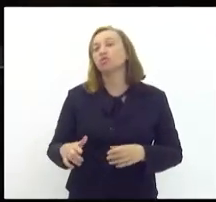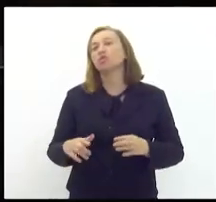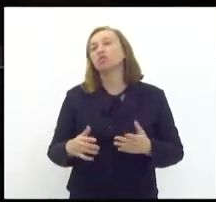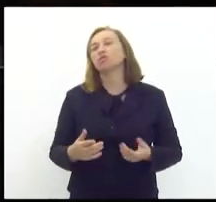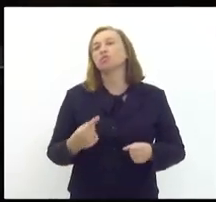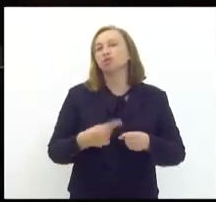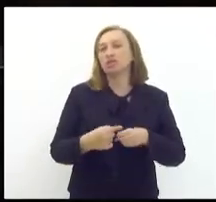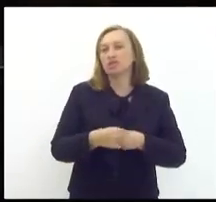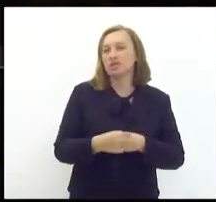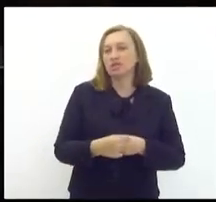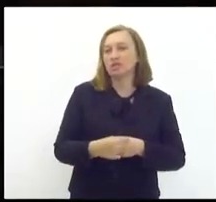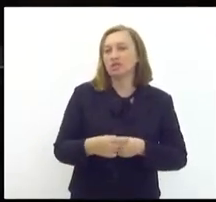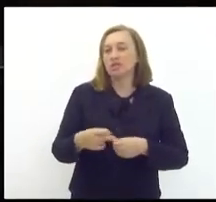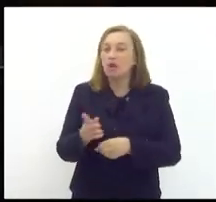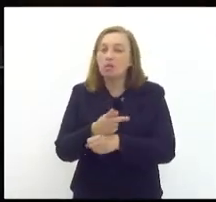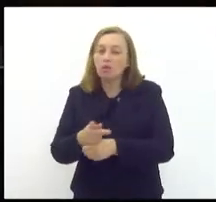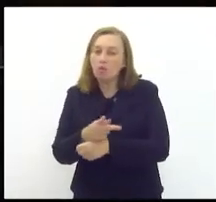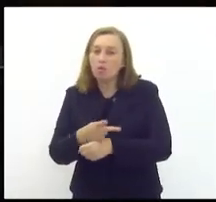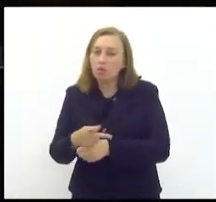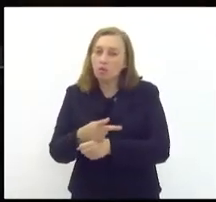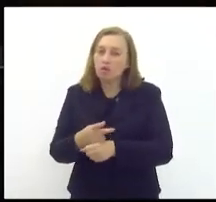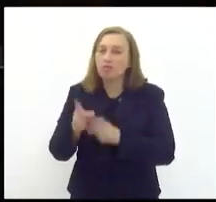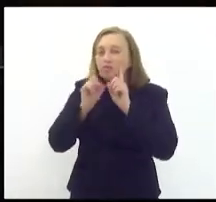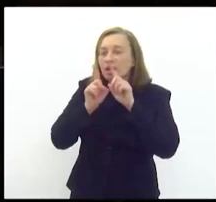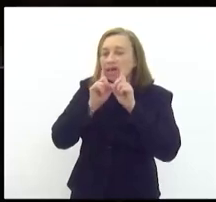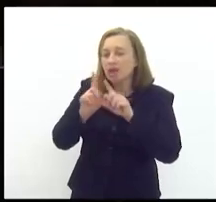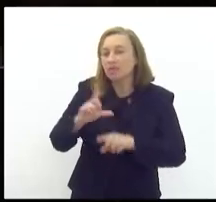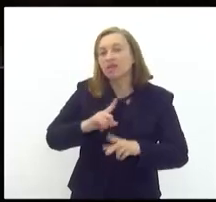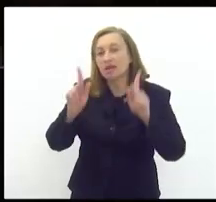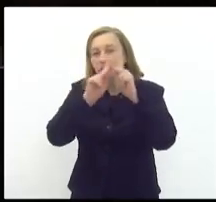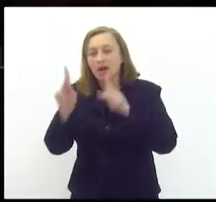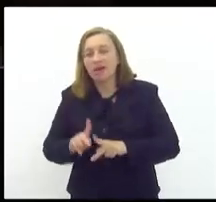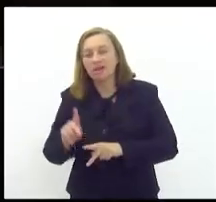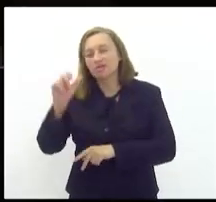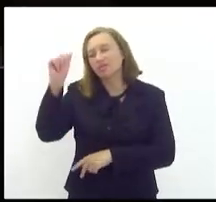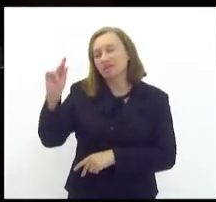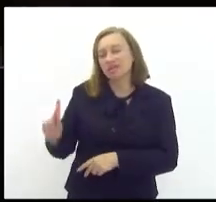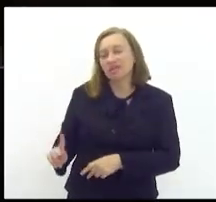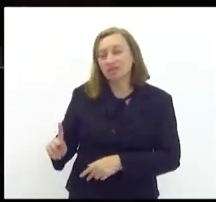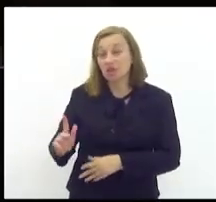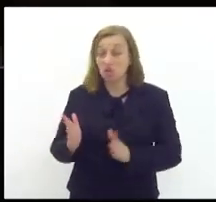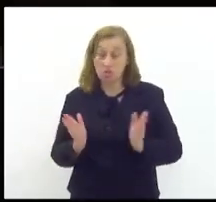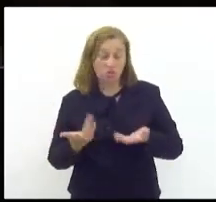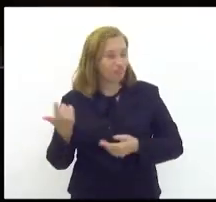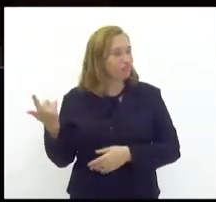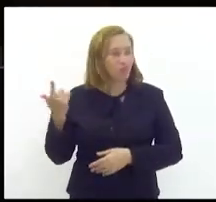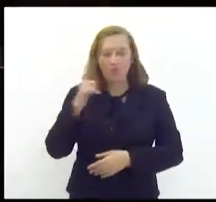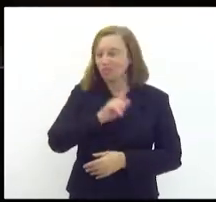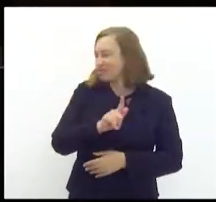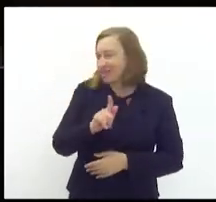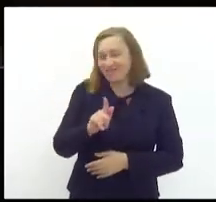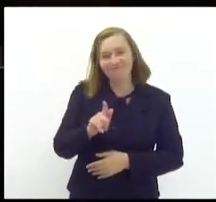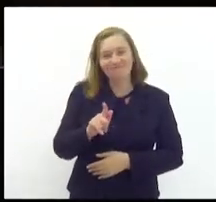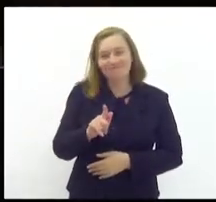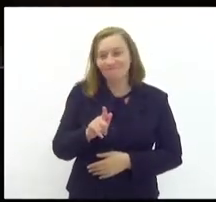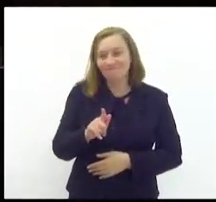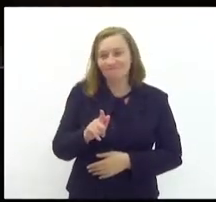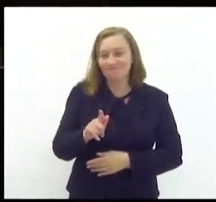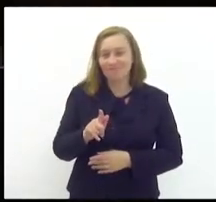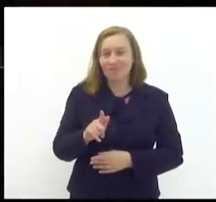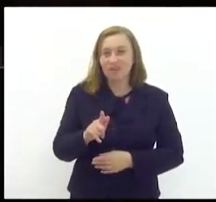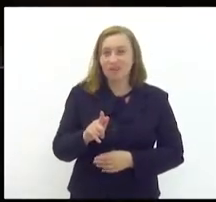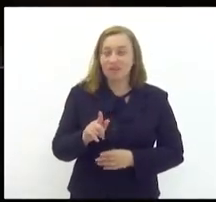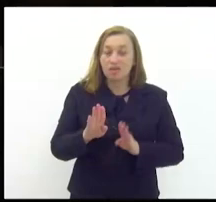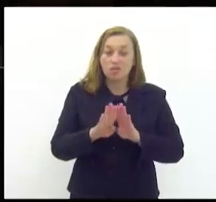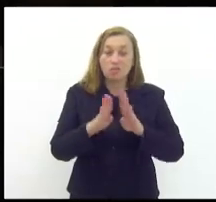para ter paz tranquilidade para ter a sua aposentadoria e hoje não consegue estar no seu portão